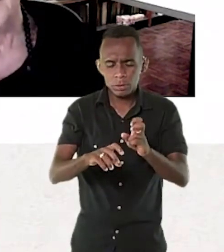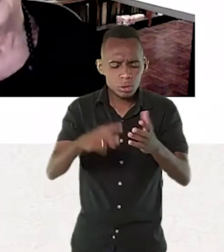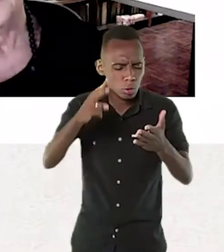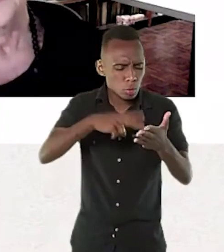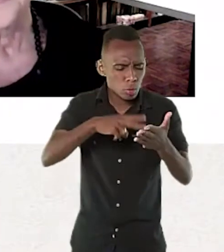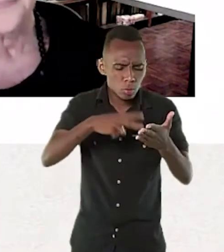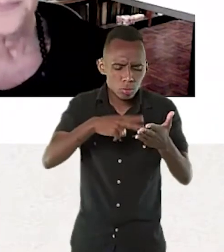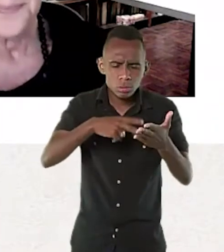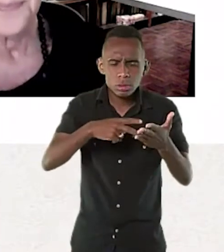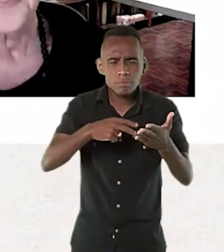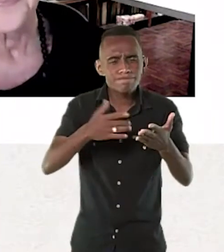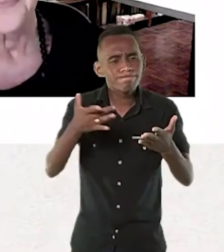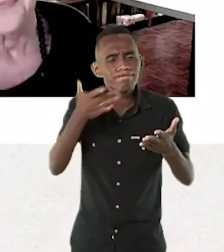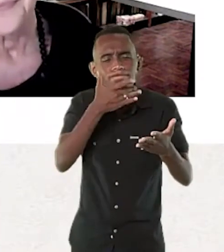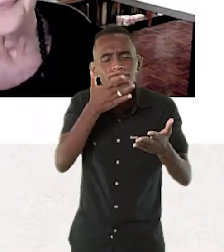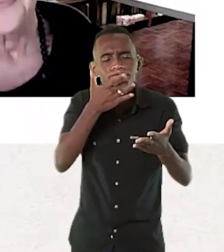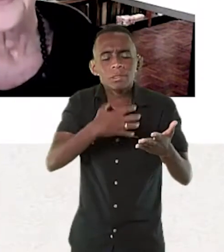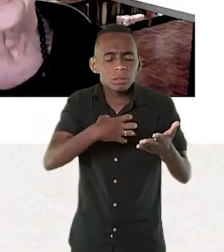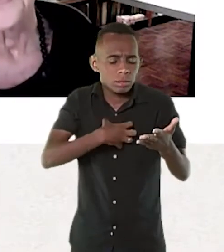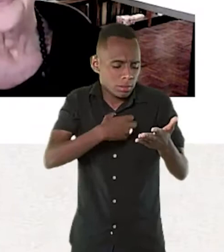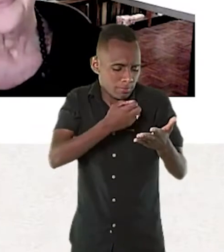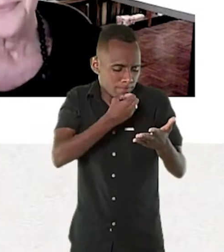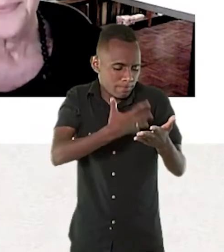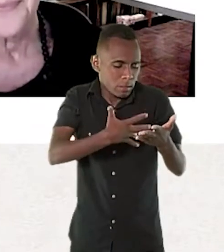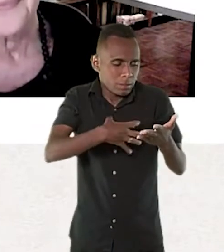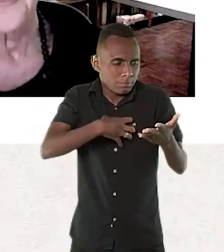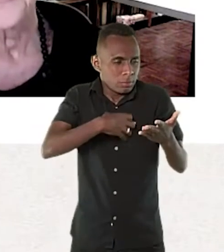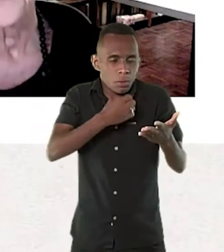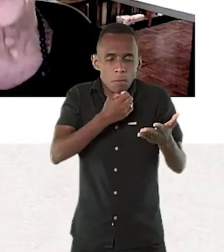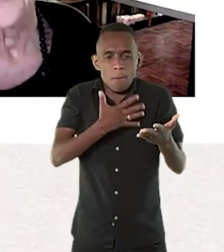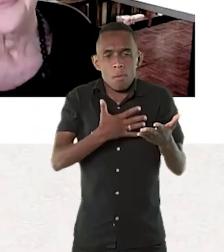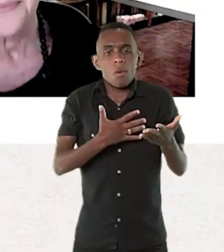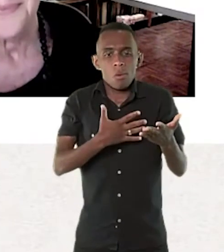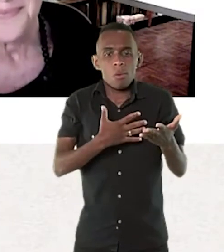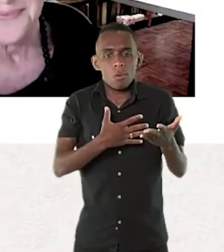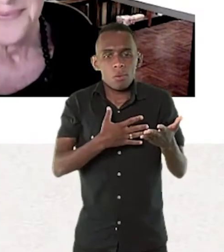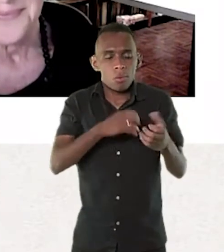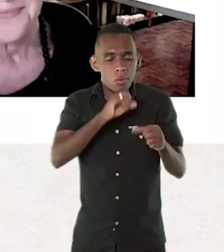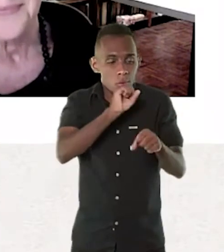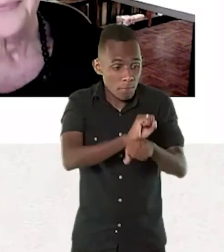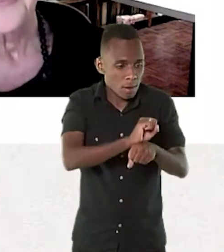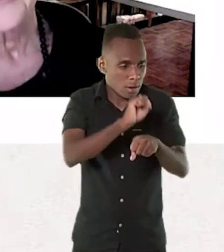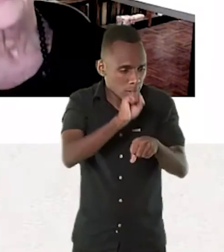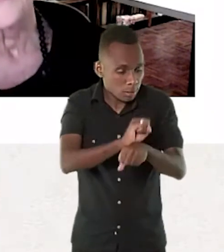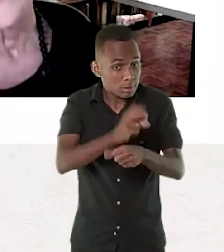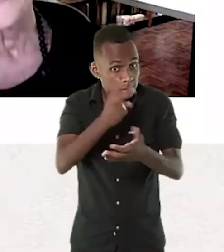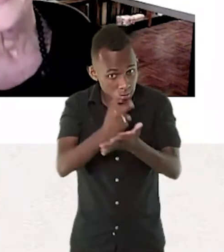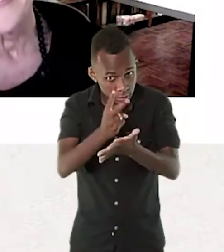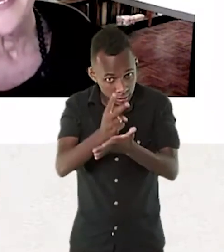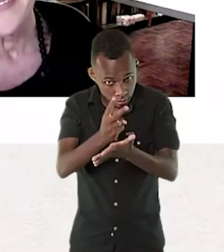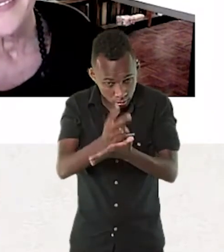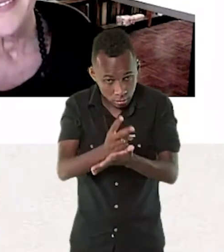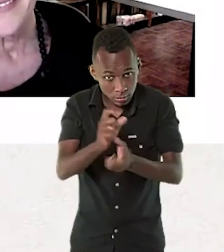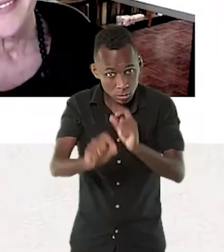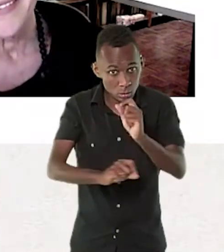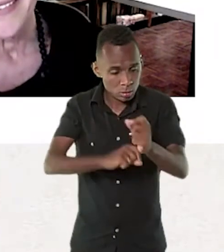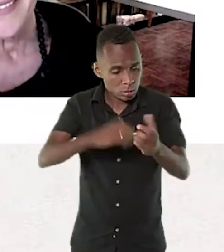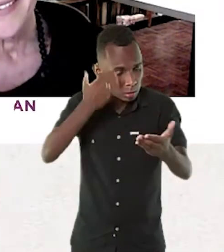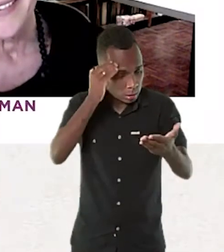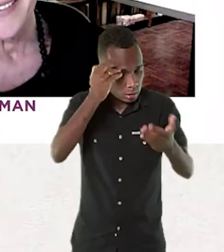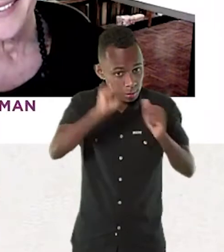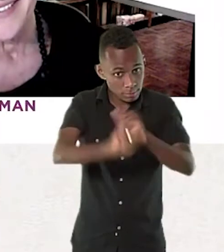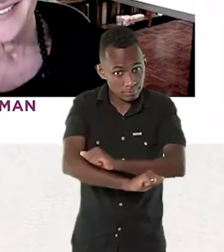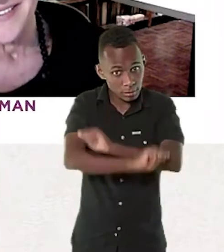delícia de ler. Eu li com muito prazer, parando muito para entender melhor